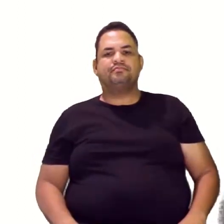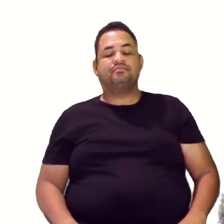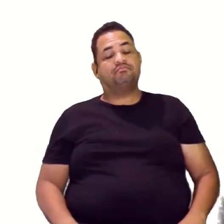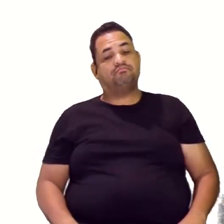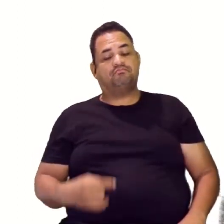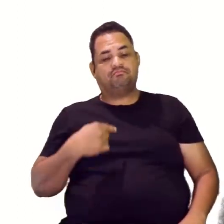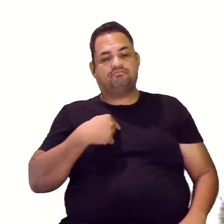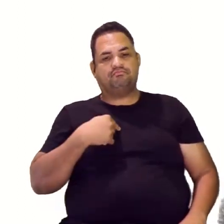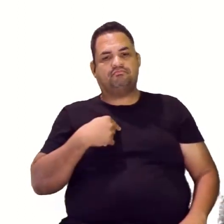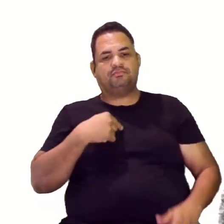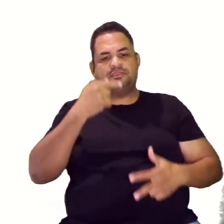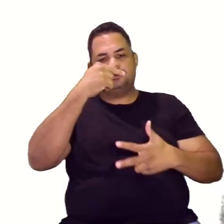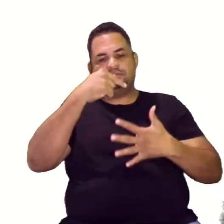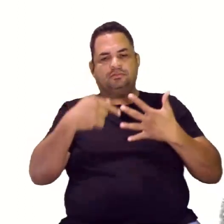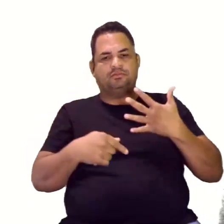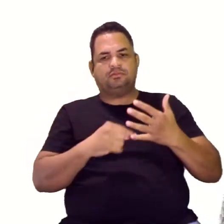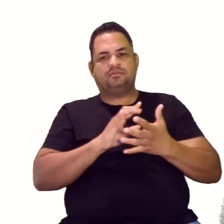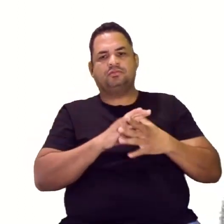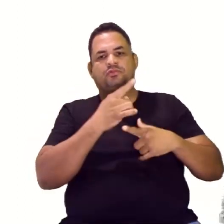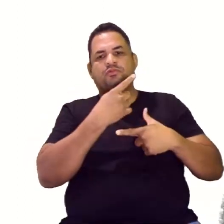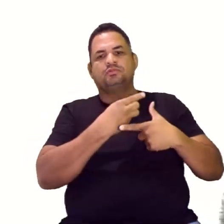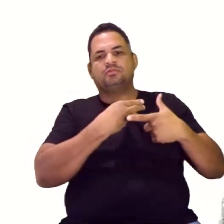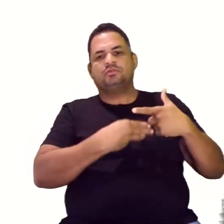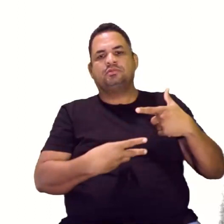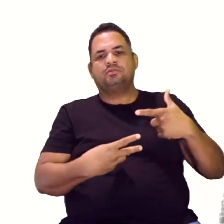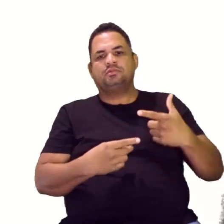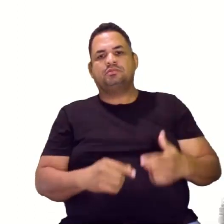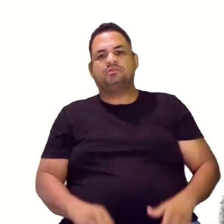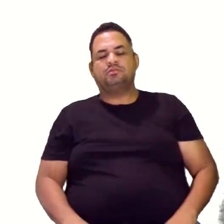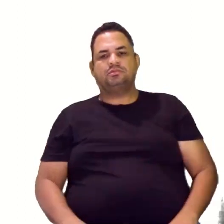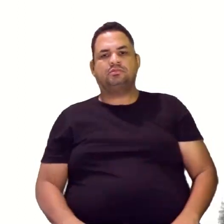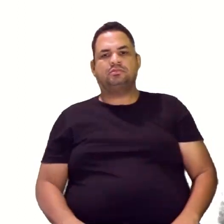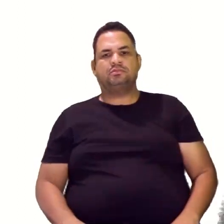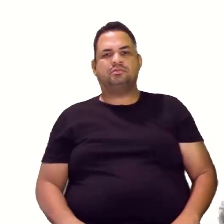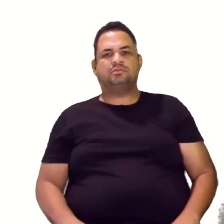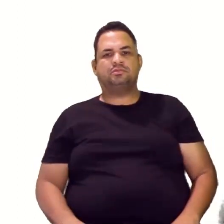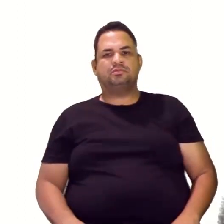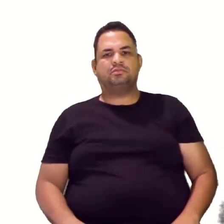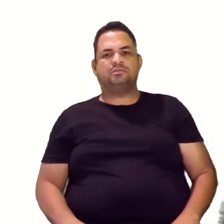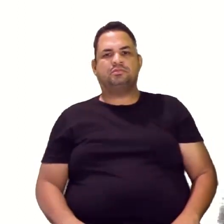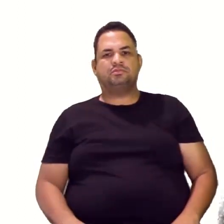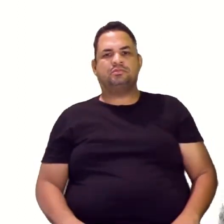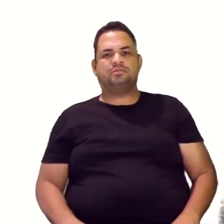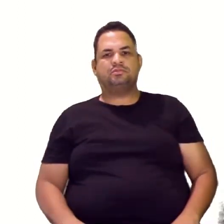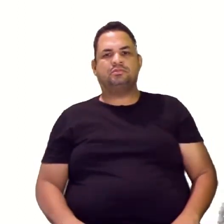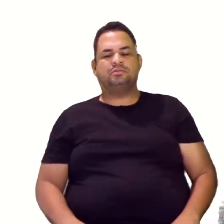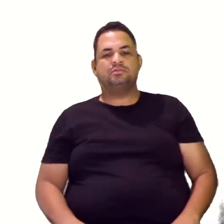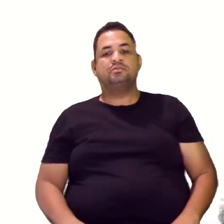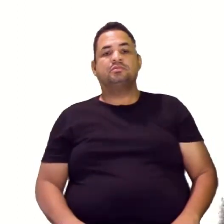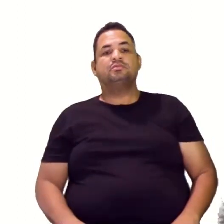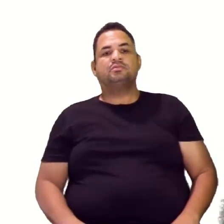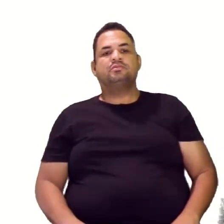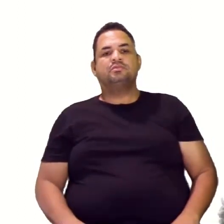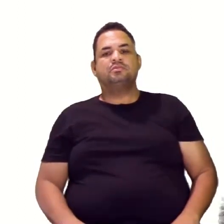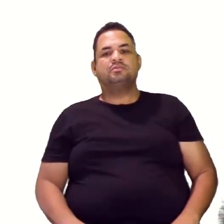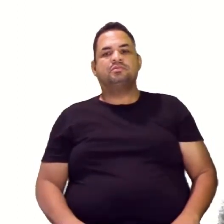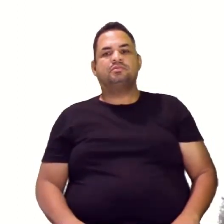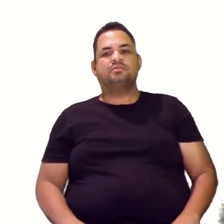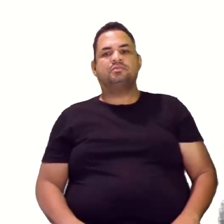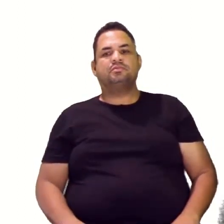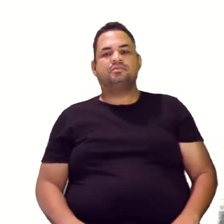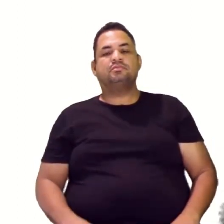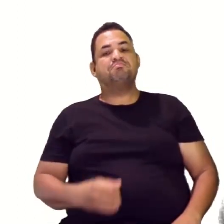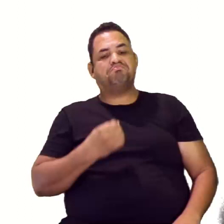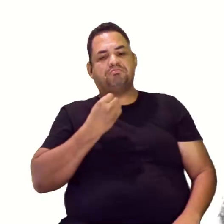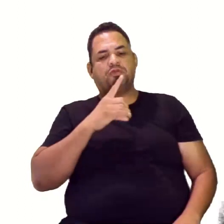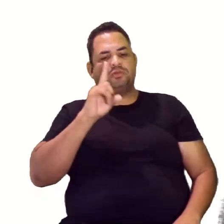propriedades. É 1 sobre 32 não é 1 sobre 2 elevado a 5? O log de 1 legal. Sobre 2 elevado a